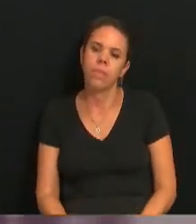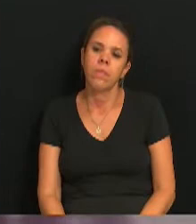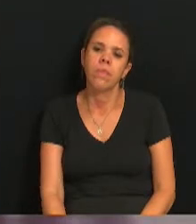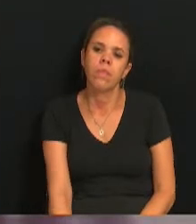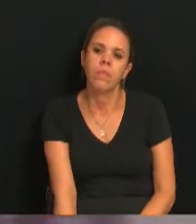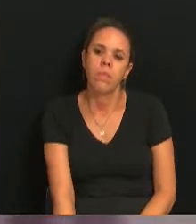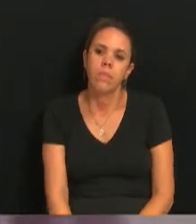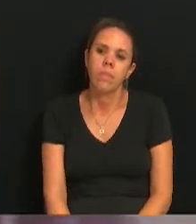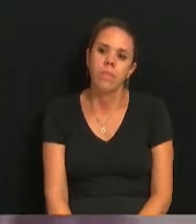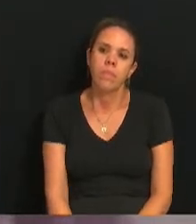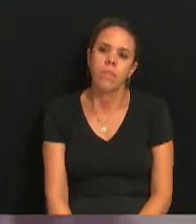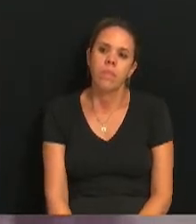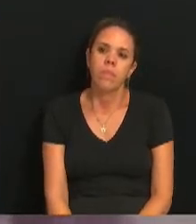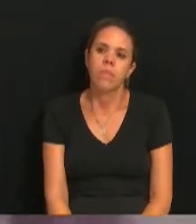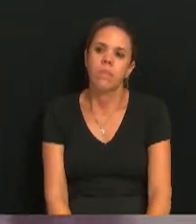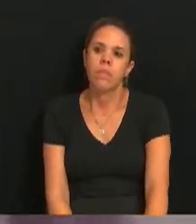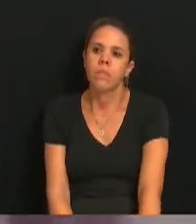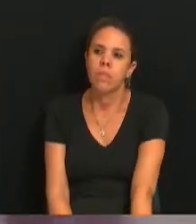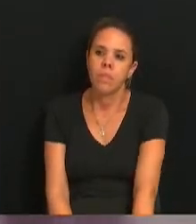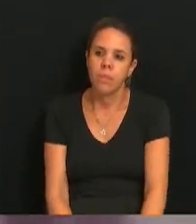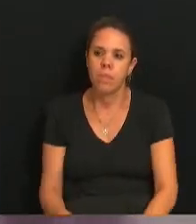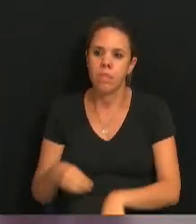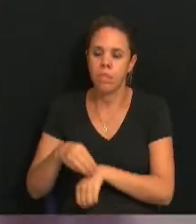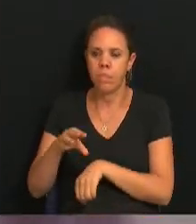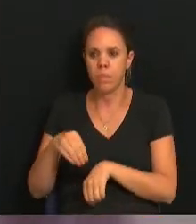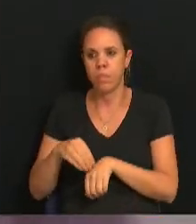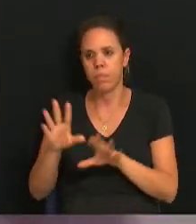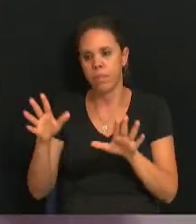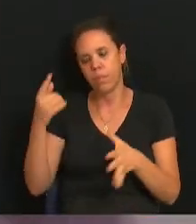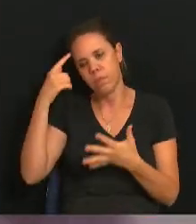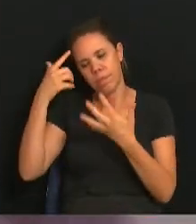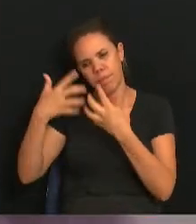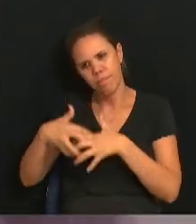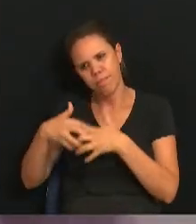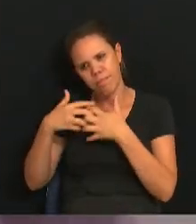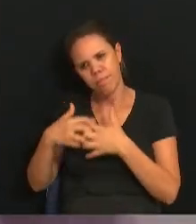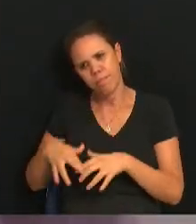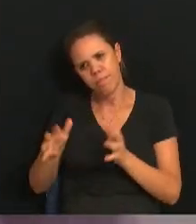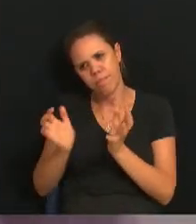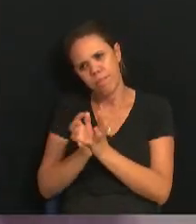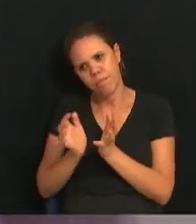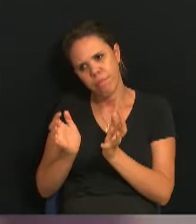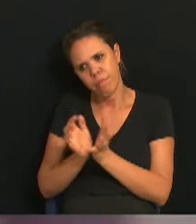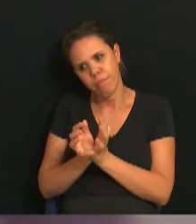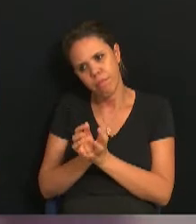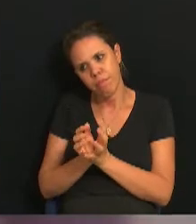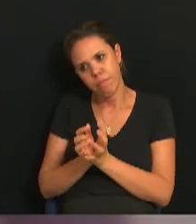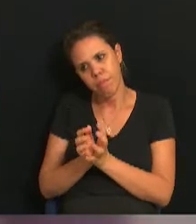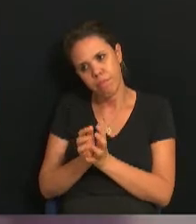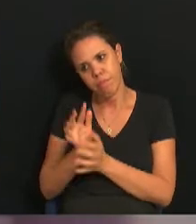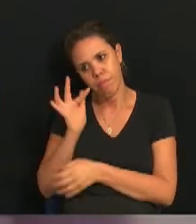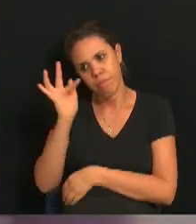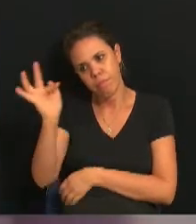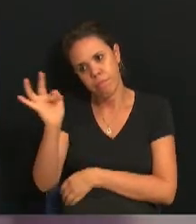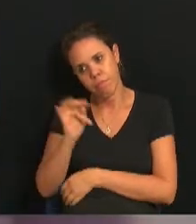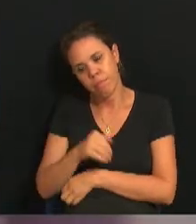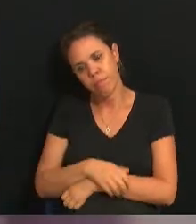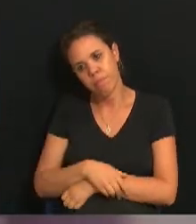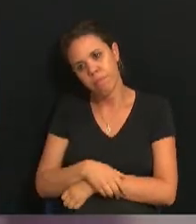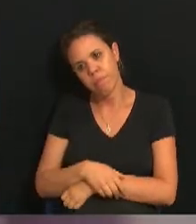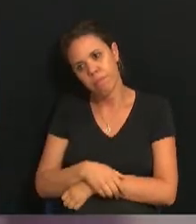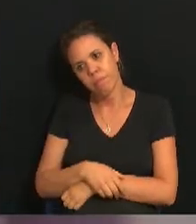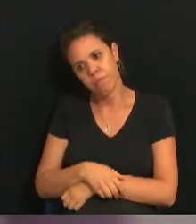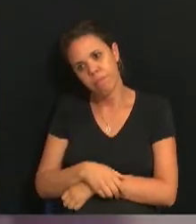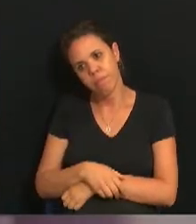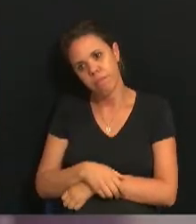Aí a gente traz algumas questões para deixar aí para pensar para essa comissão para um futuro, né? Então, assim, qual que é a